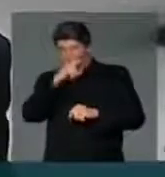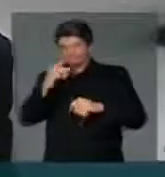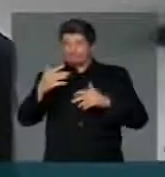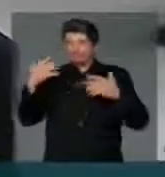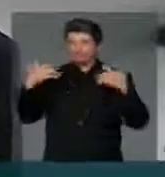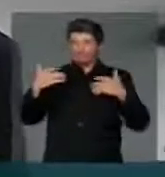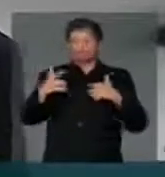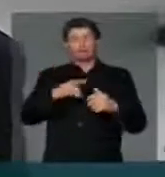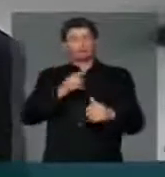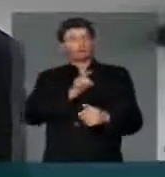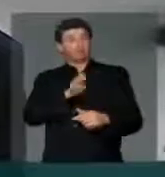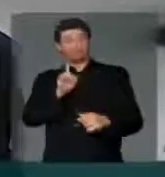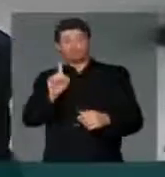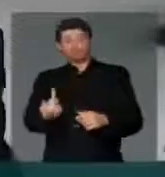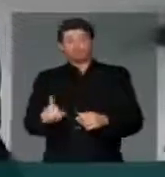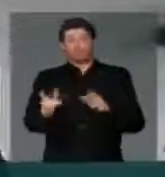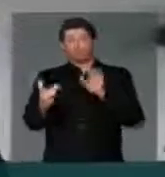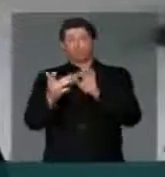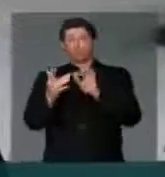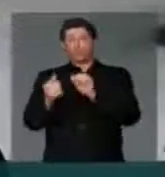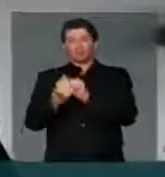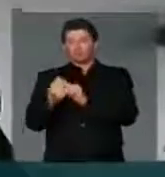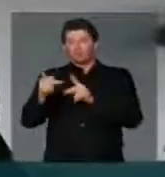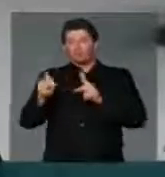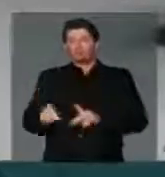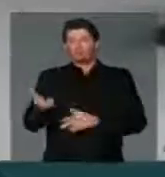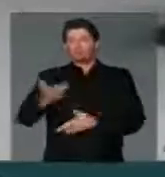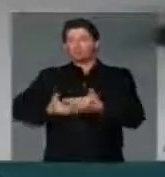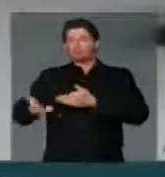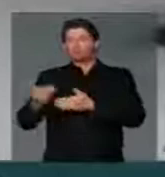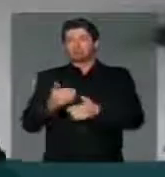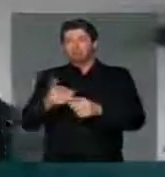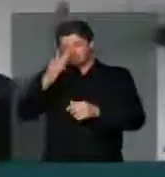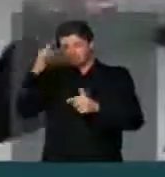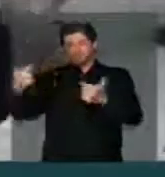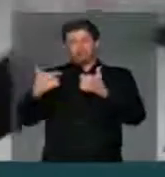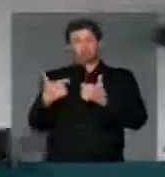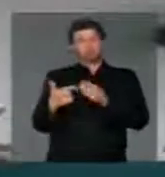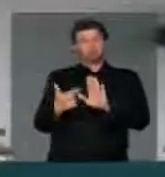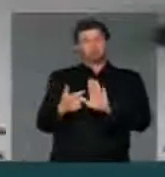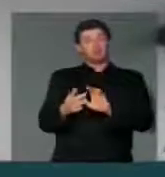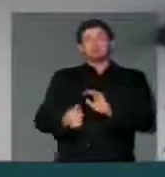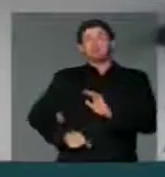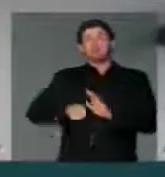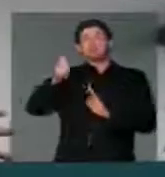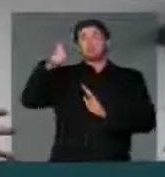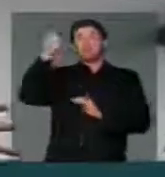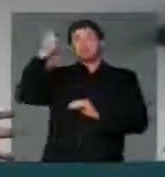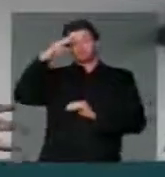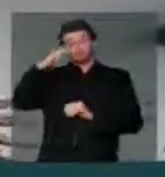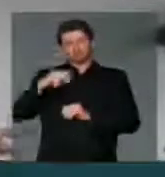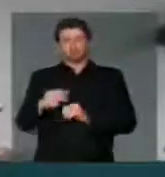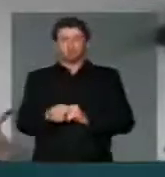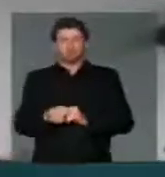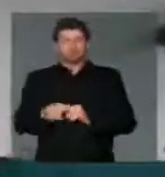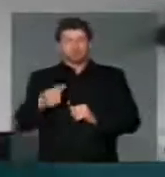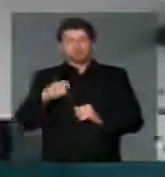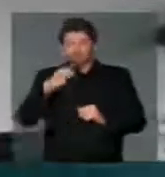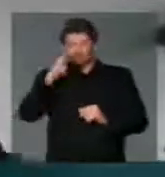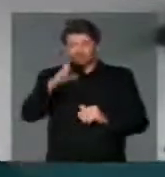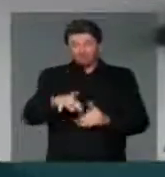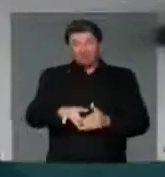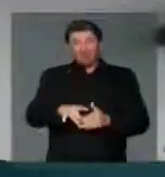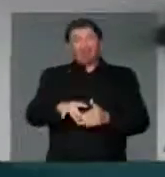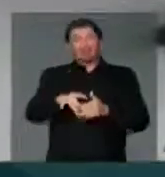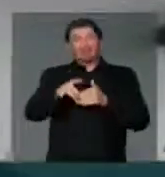dificuldade, e têm receio desse contato com o povo, de ser utilizado. Mas pela primeira vez na história, eu vi um